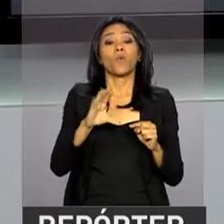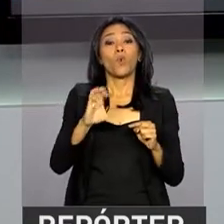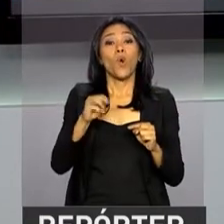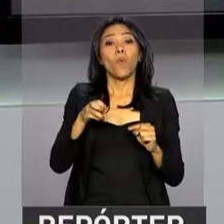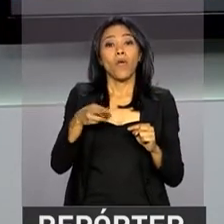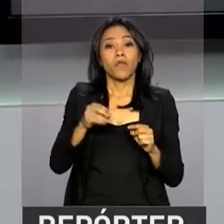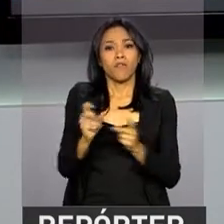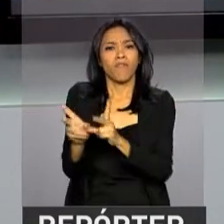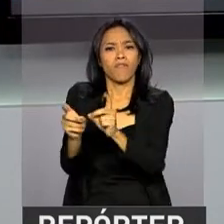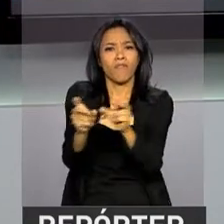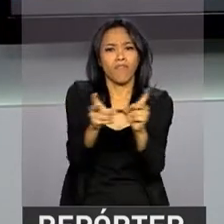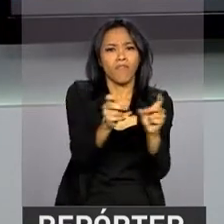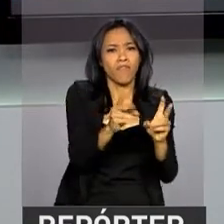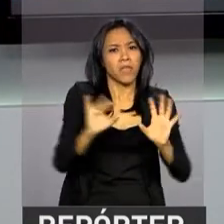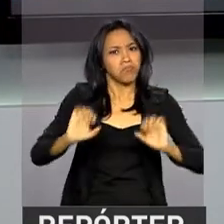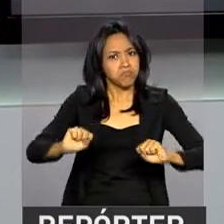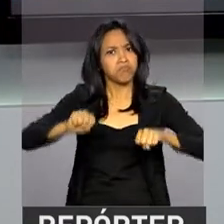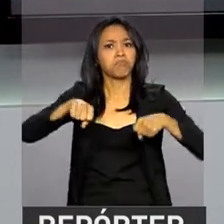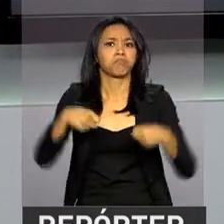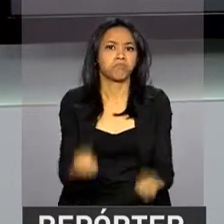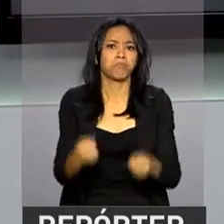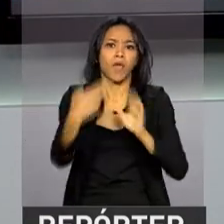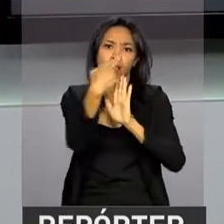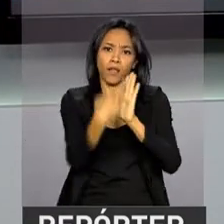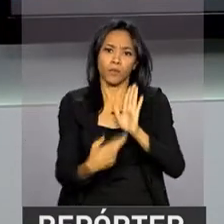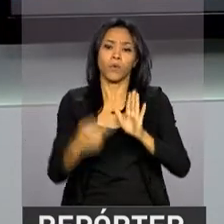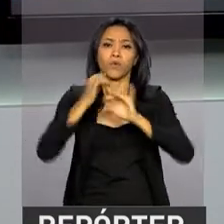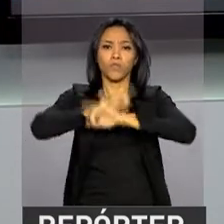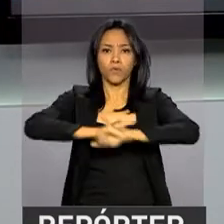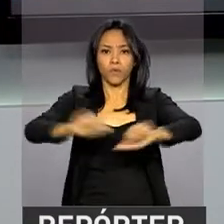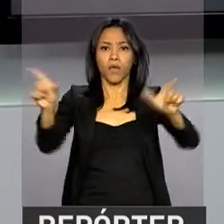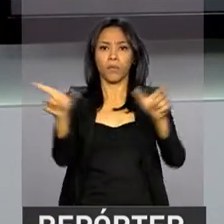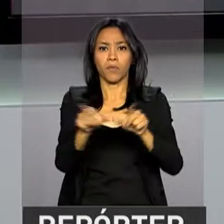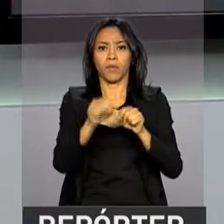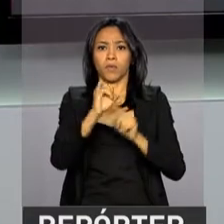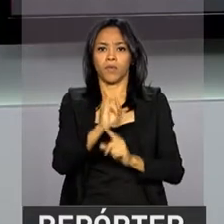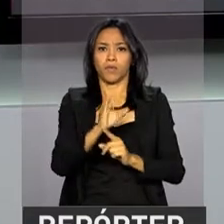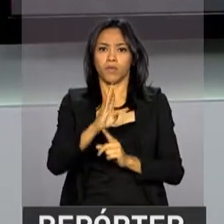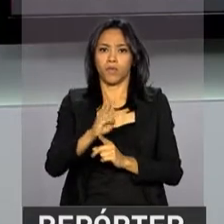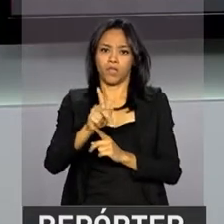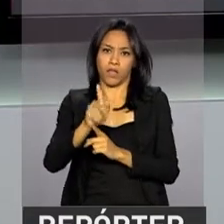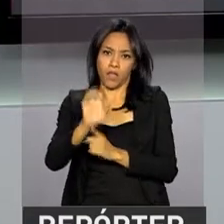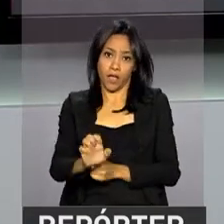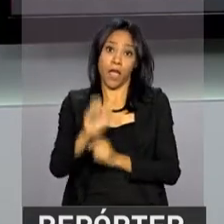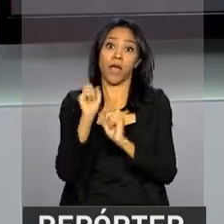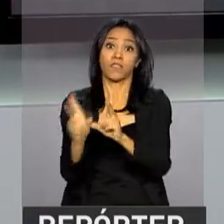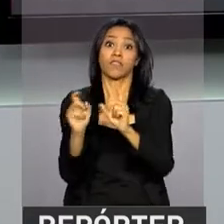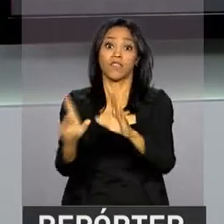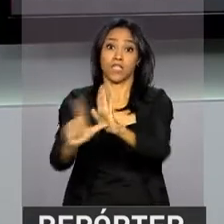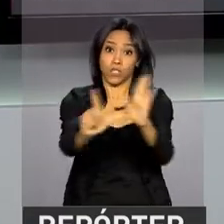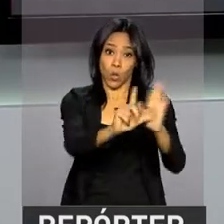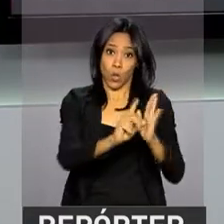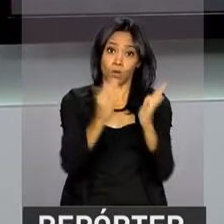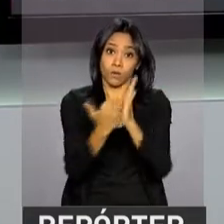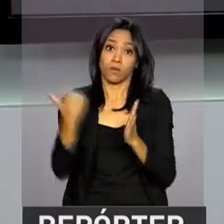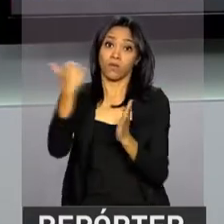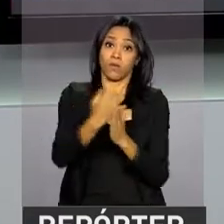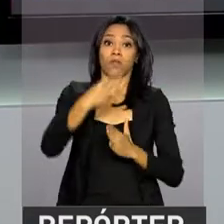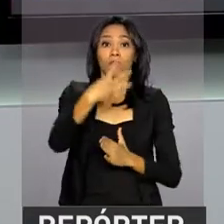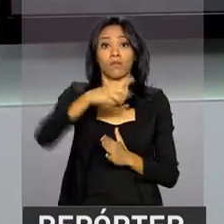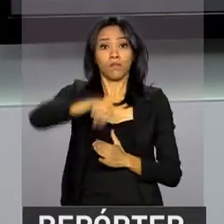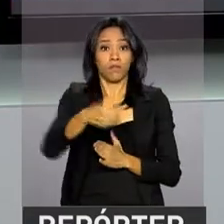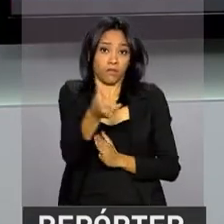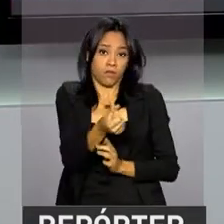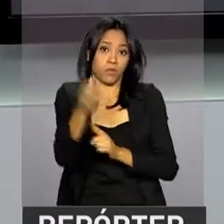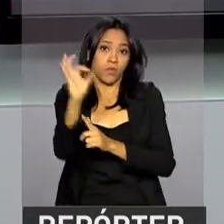recuperação relatório divulgado pelo ibge mostra que as vendas do varejo cresceram 3,6 por cento em